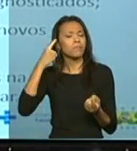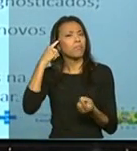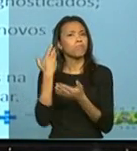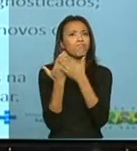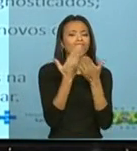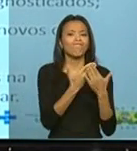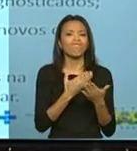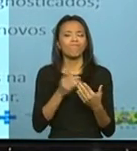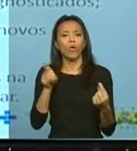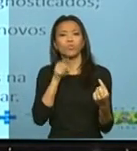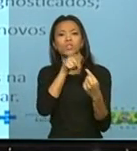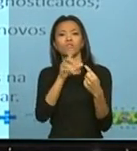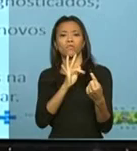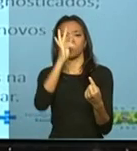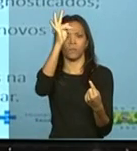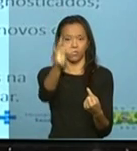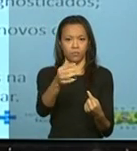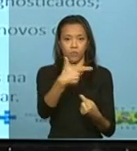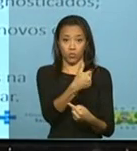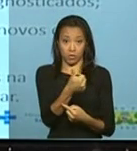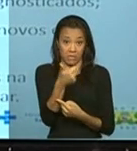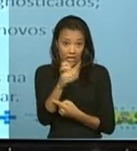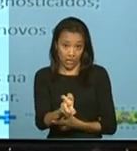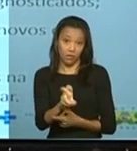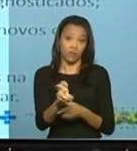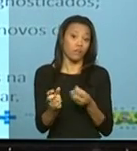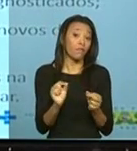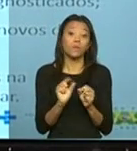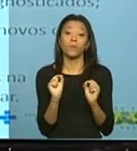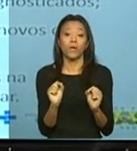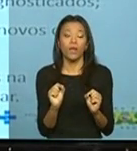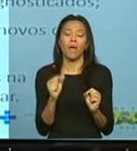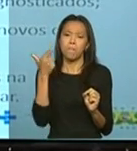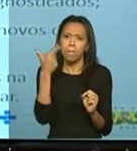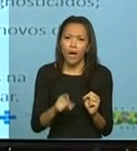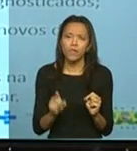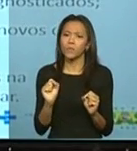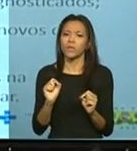para 2015 em diante? É investir cada vez mais em